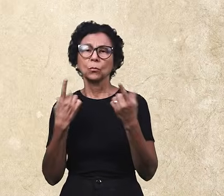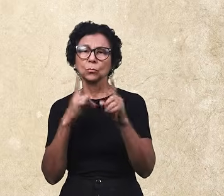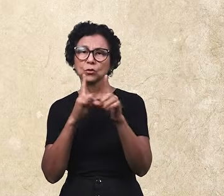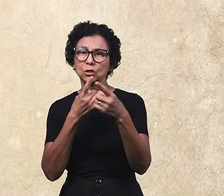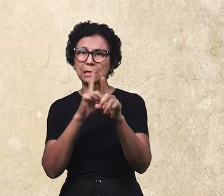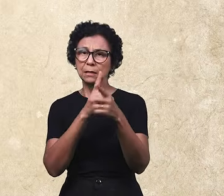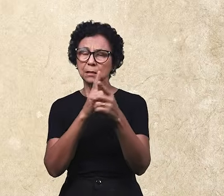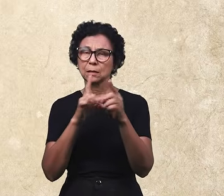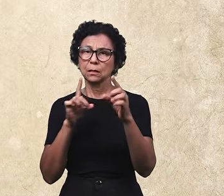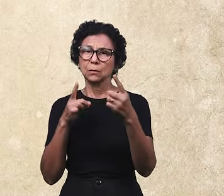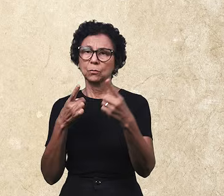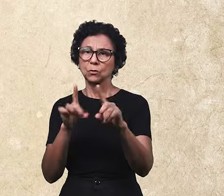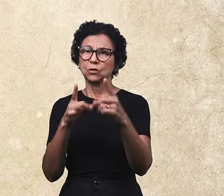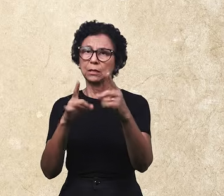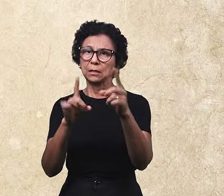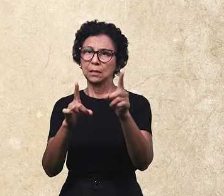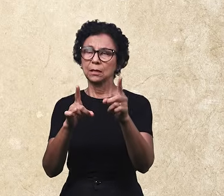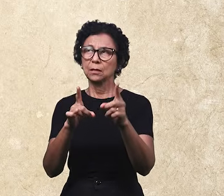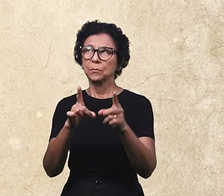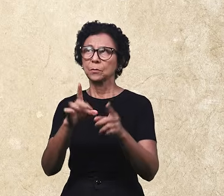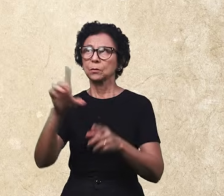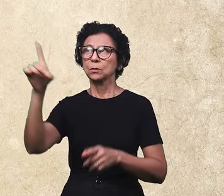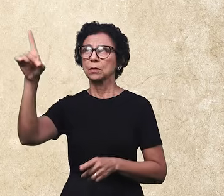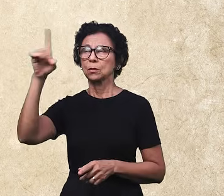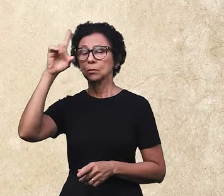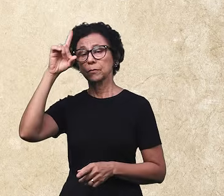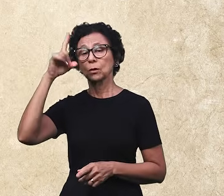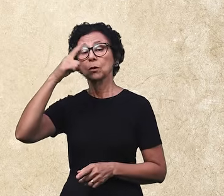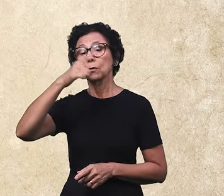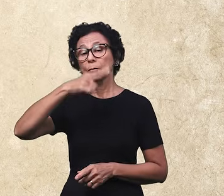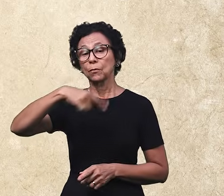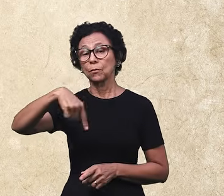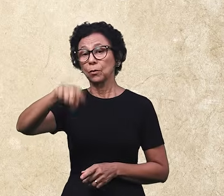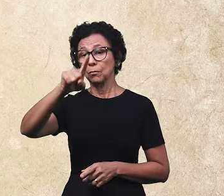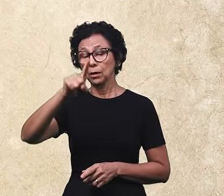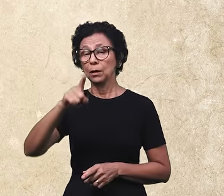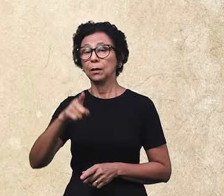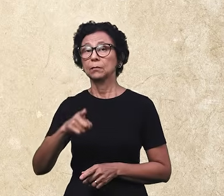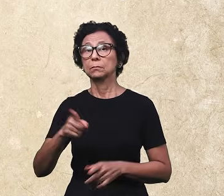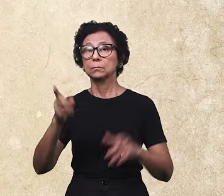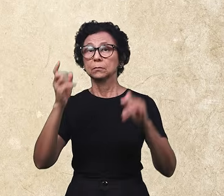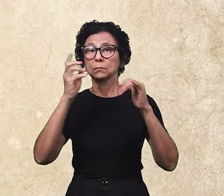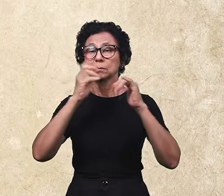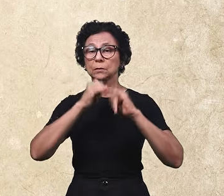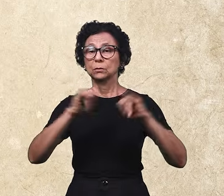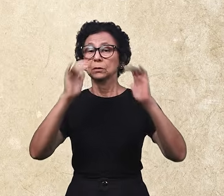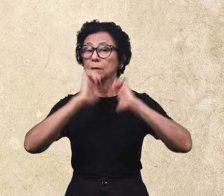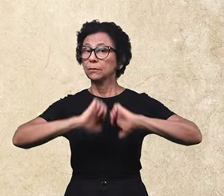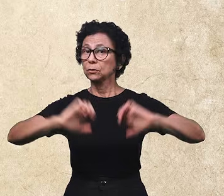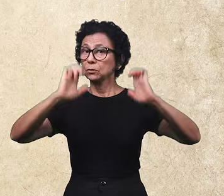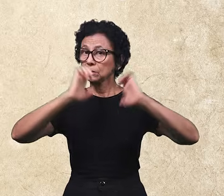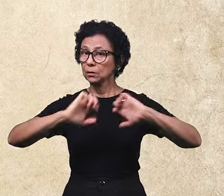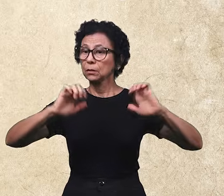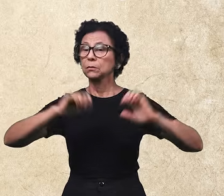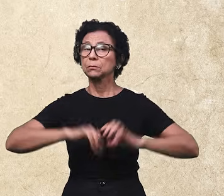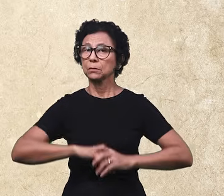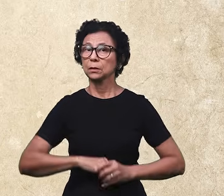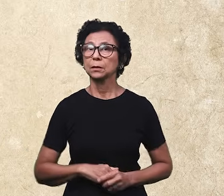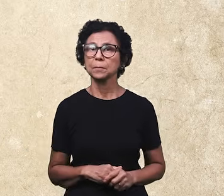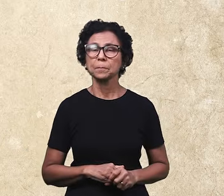ide pregar o evangelho a toda a criatura, passou para eles a missão. Né? É eles a missão. Então, Deus